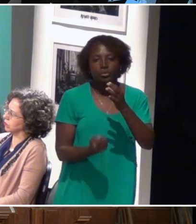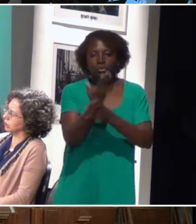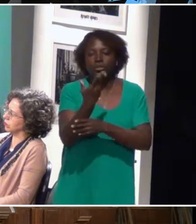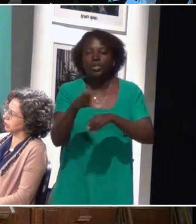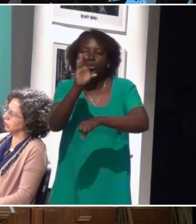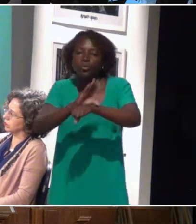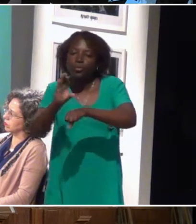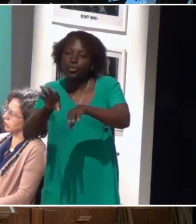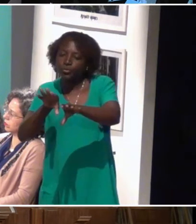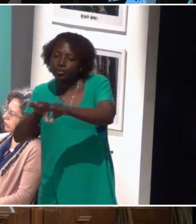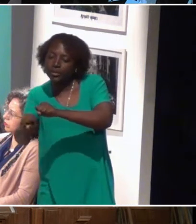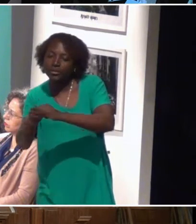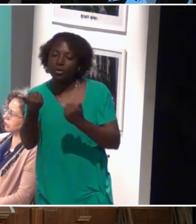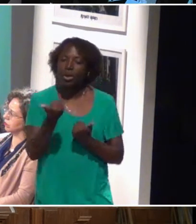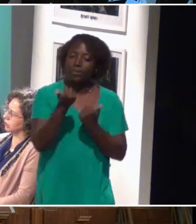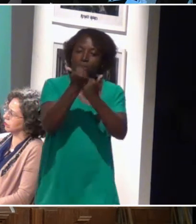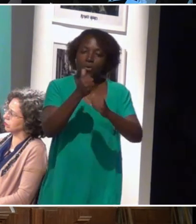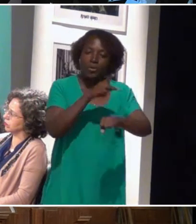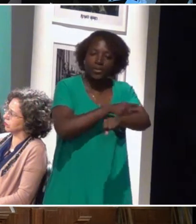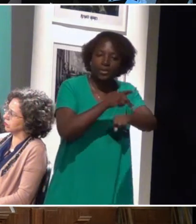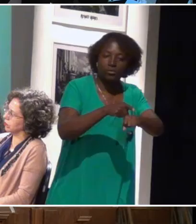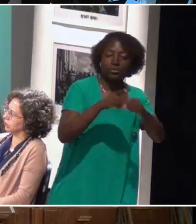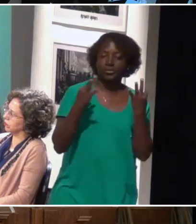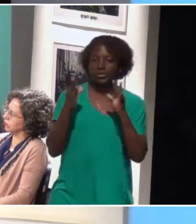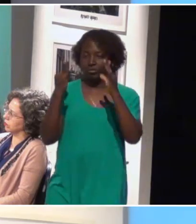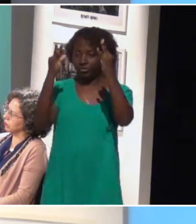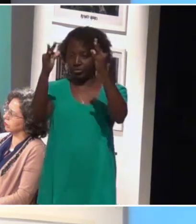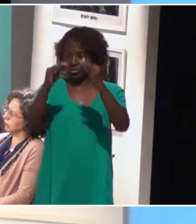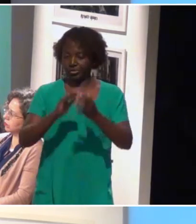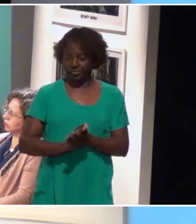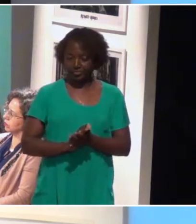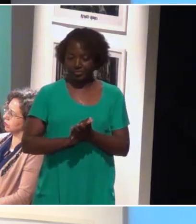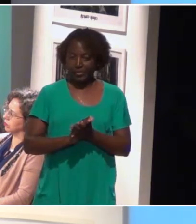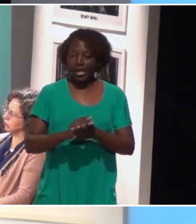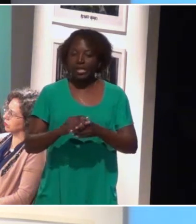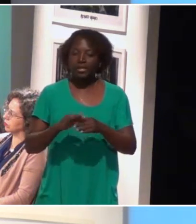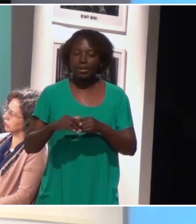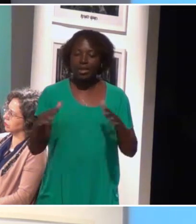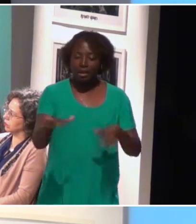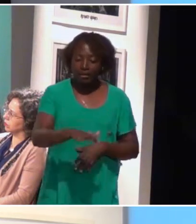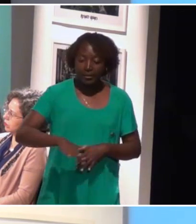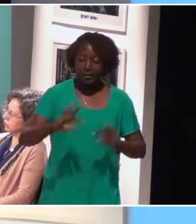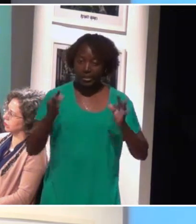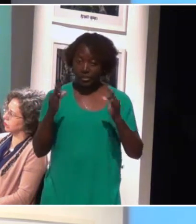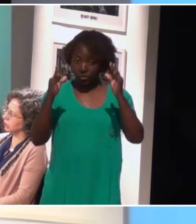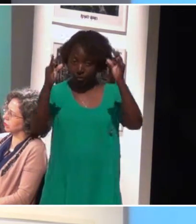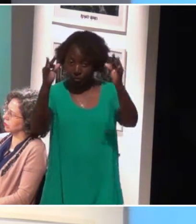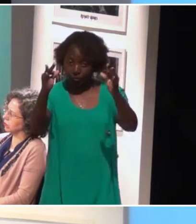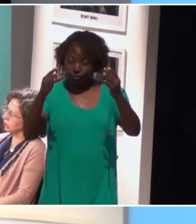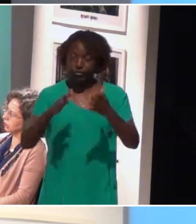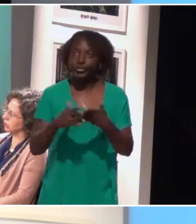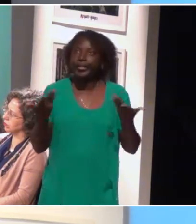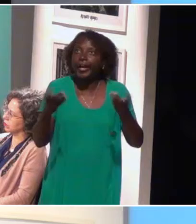formação, apoio pedagógico, tecnologia e de convivência. O de tecnologia, oficialmente, nunca foi